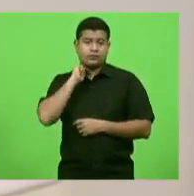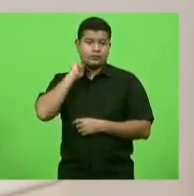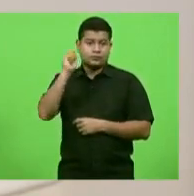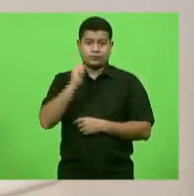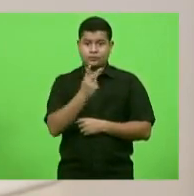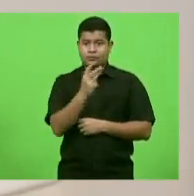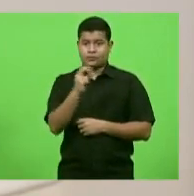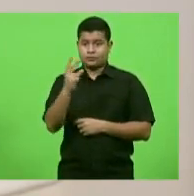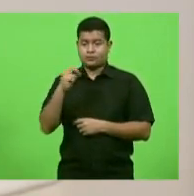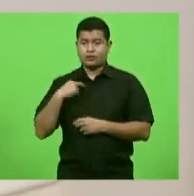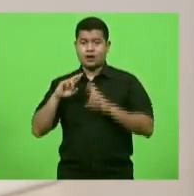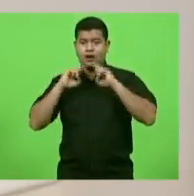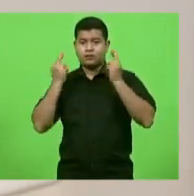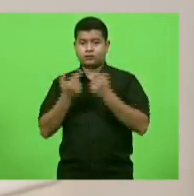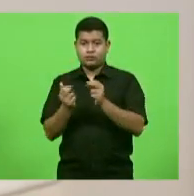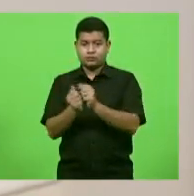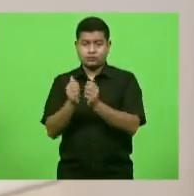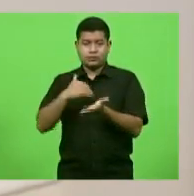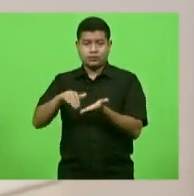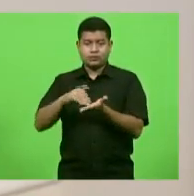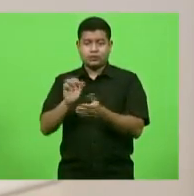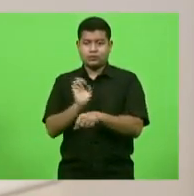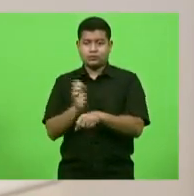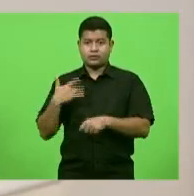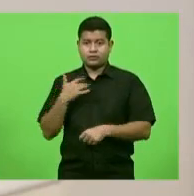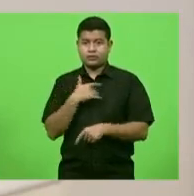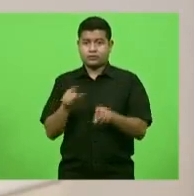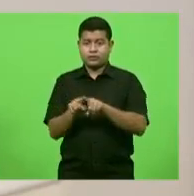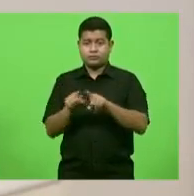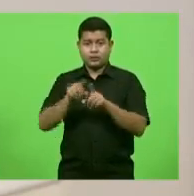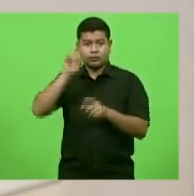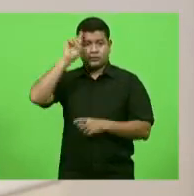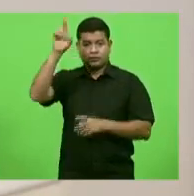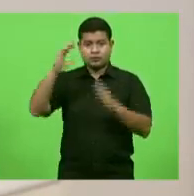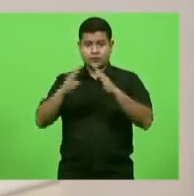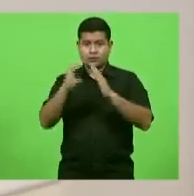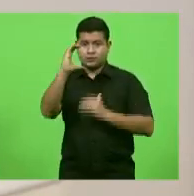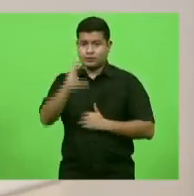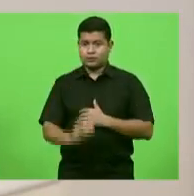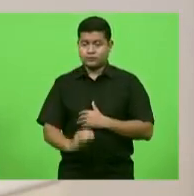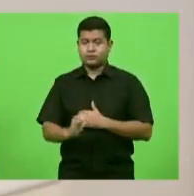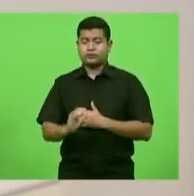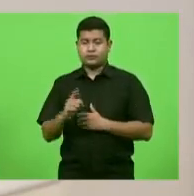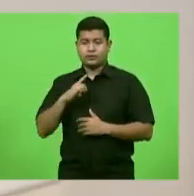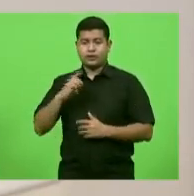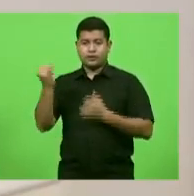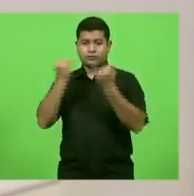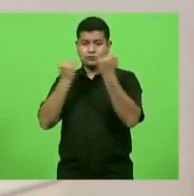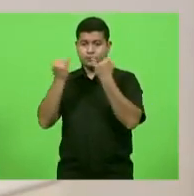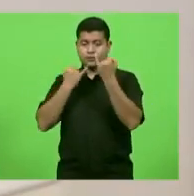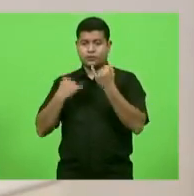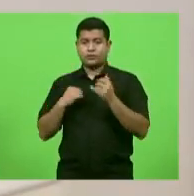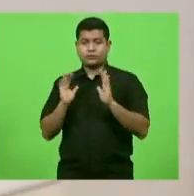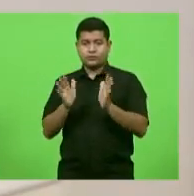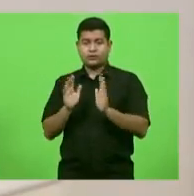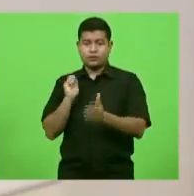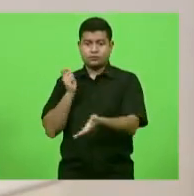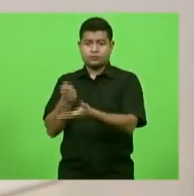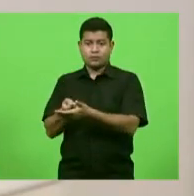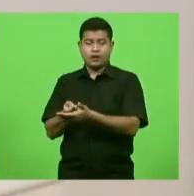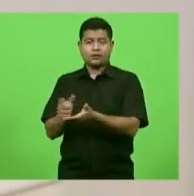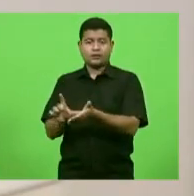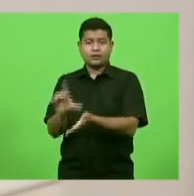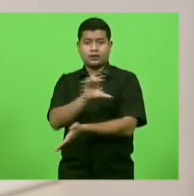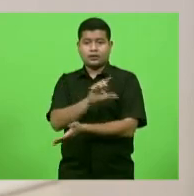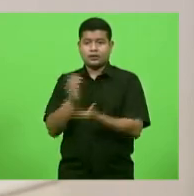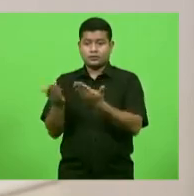reunião com o secretário de Estado da Saúde e o chefe da Casa Civil, foi informado sobre a existência de pagamento antecipado à